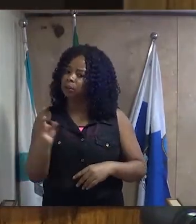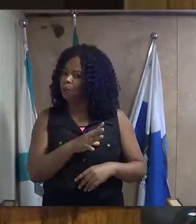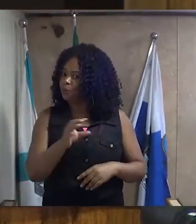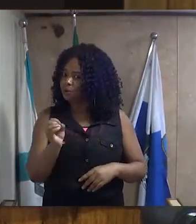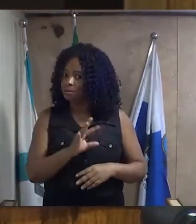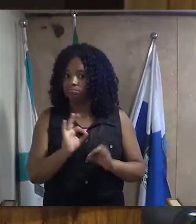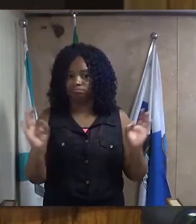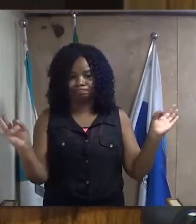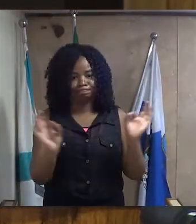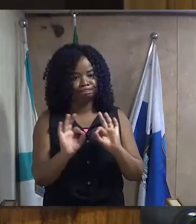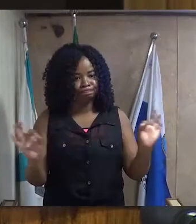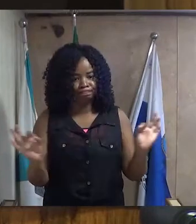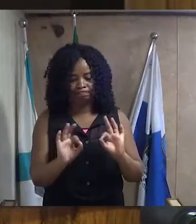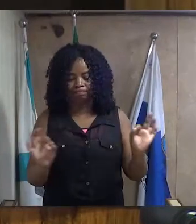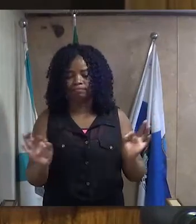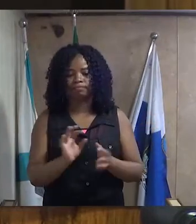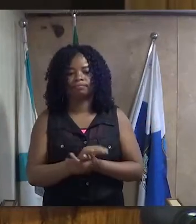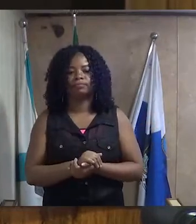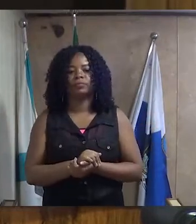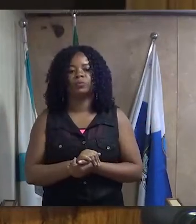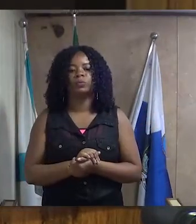para ninguém.